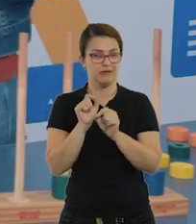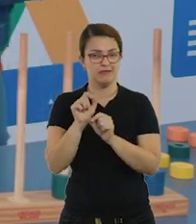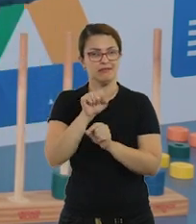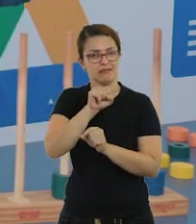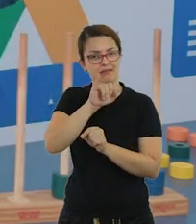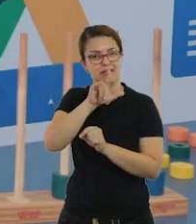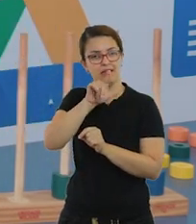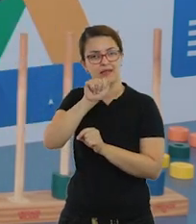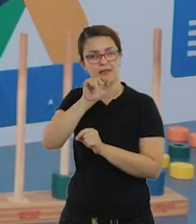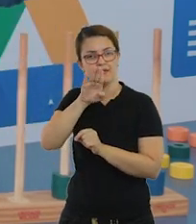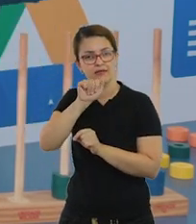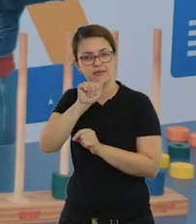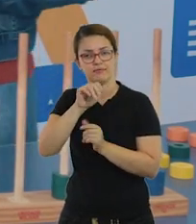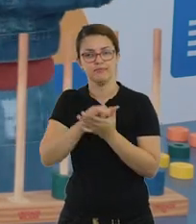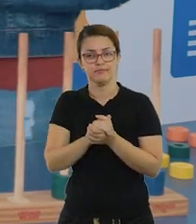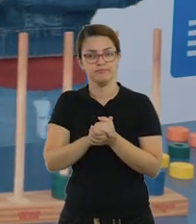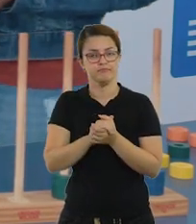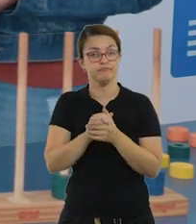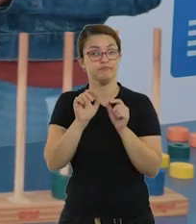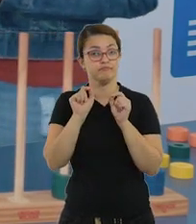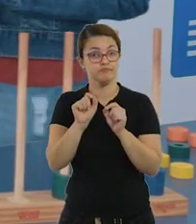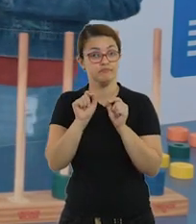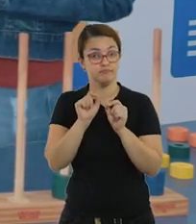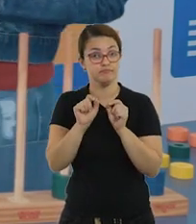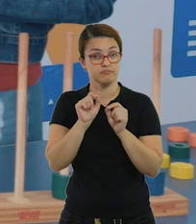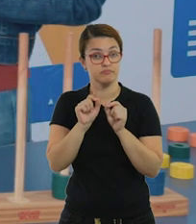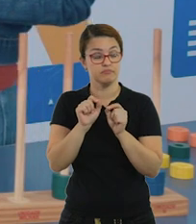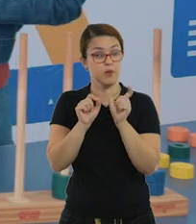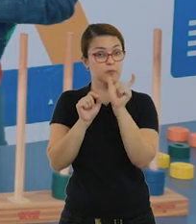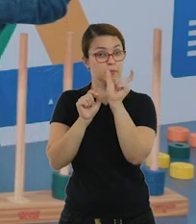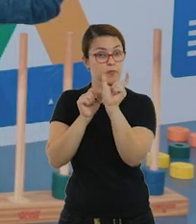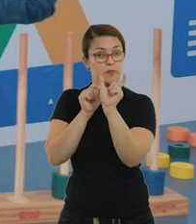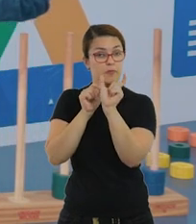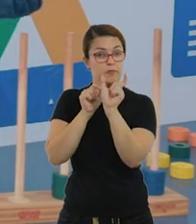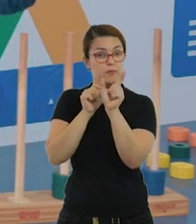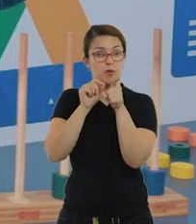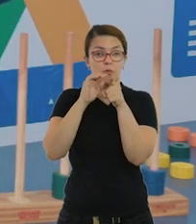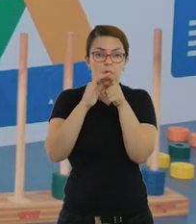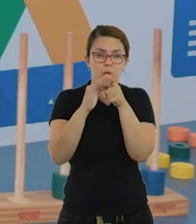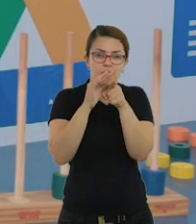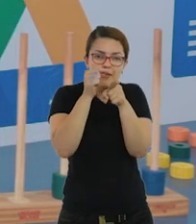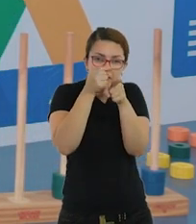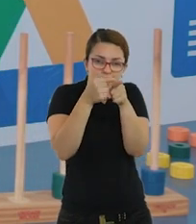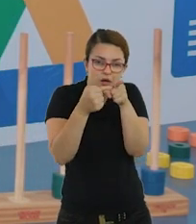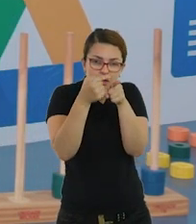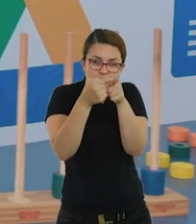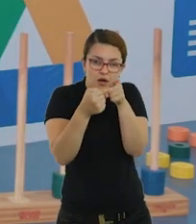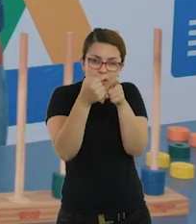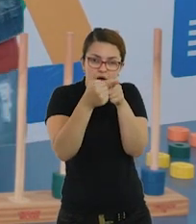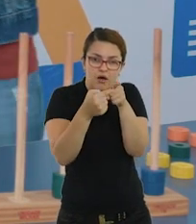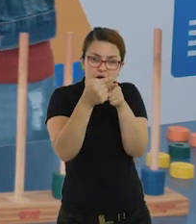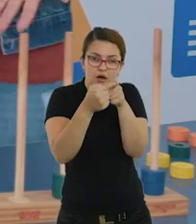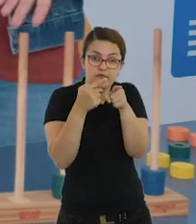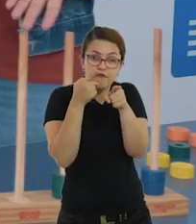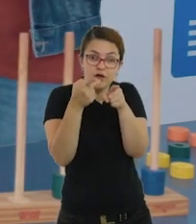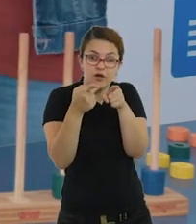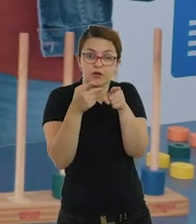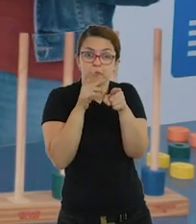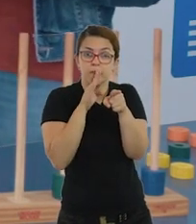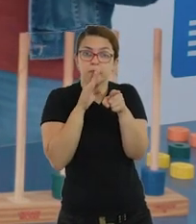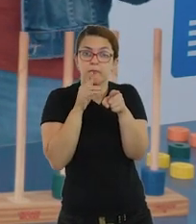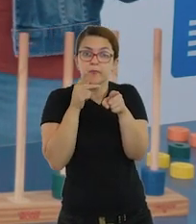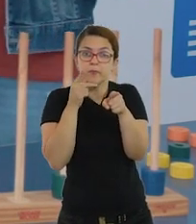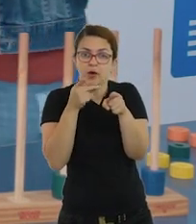ó. A sílaba é a unidade ou grupo de fonemas emitidos num só impulso da voz,